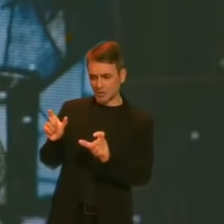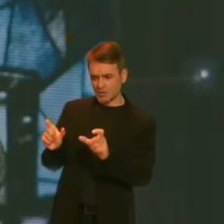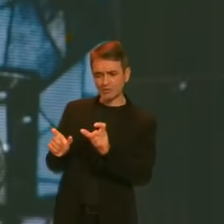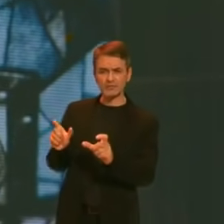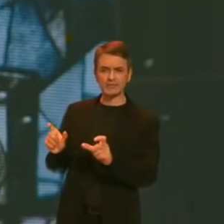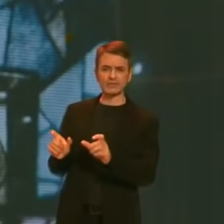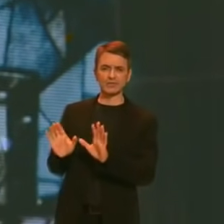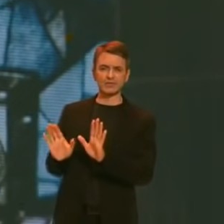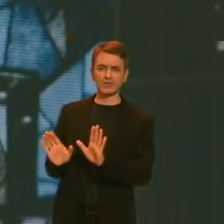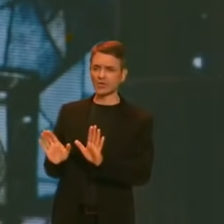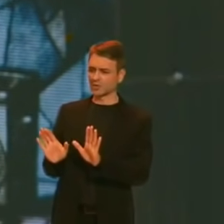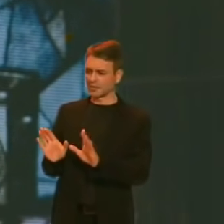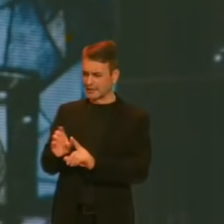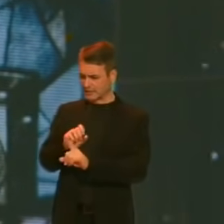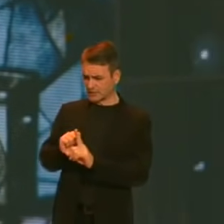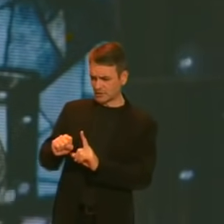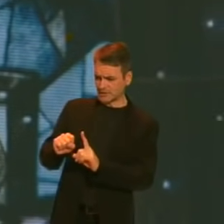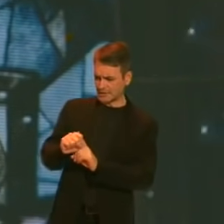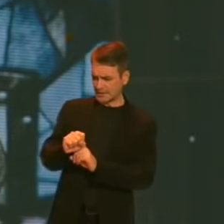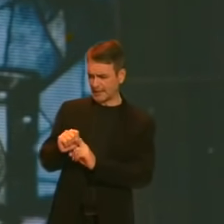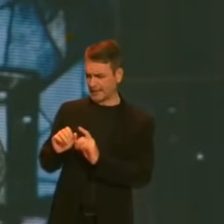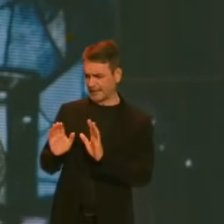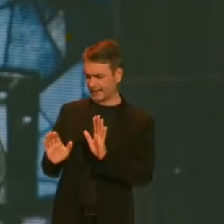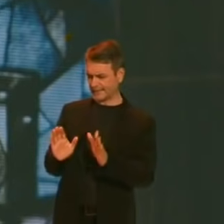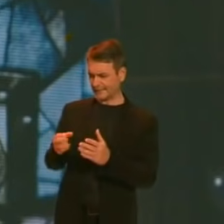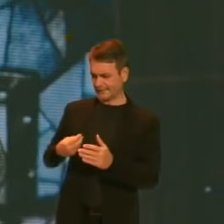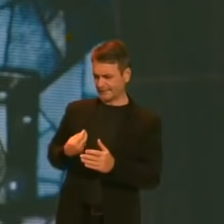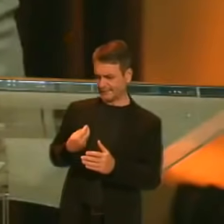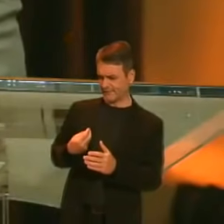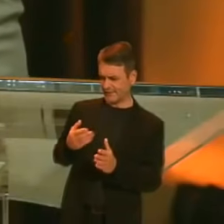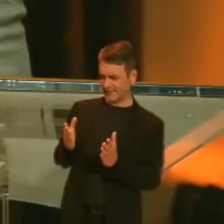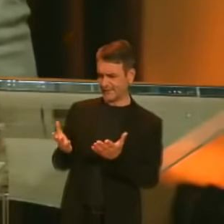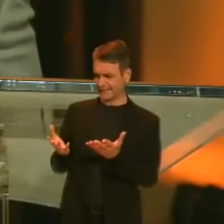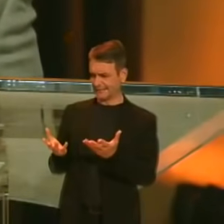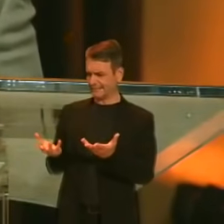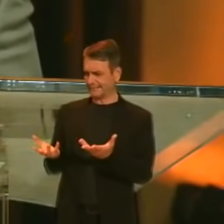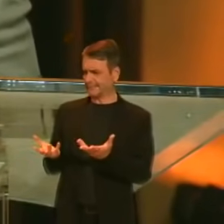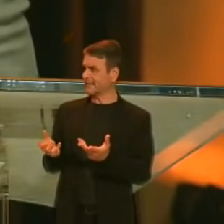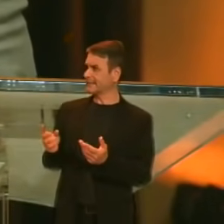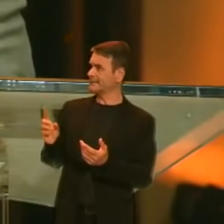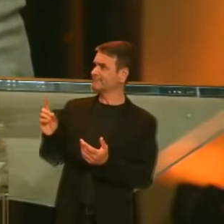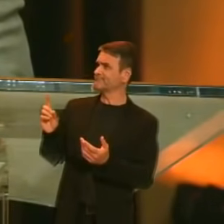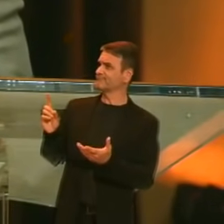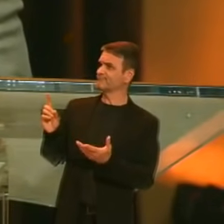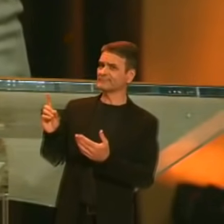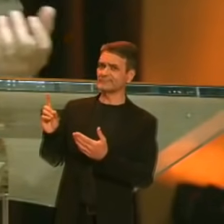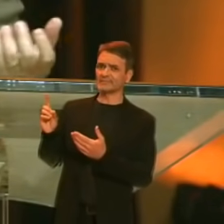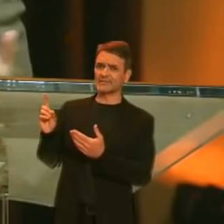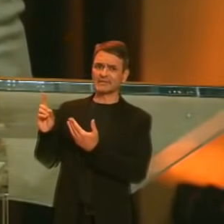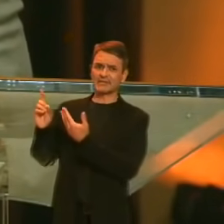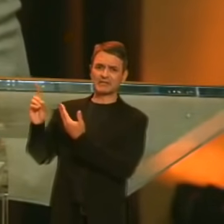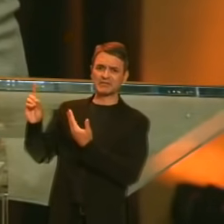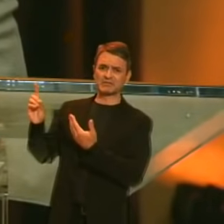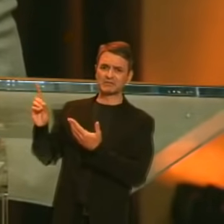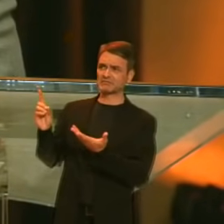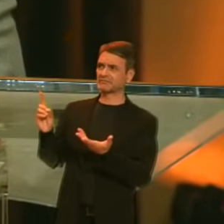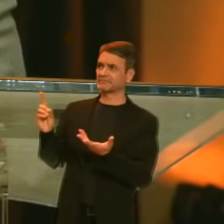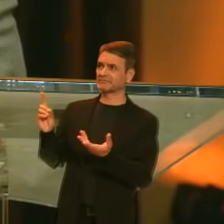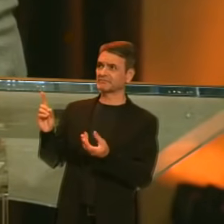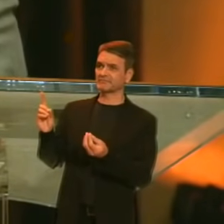vivesse esse tipo de sociedade, dissesse: opa, não funciona, não dá